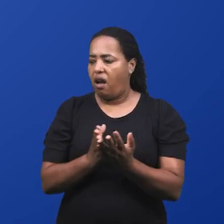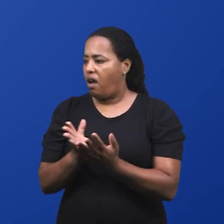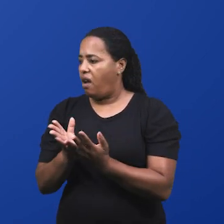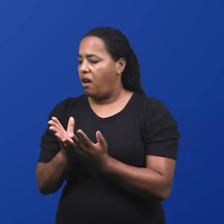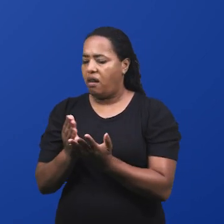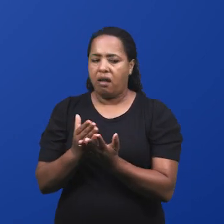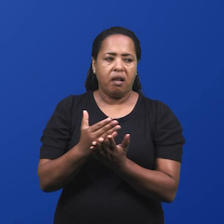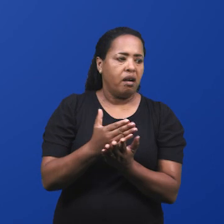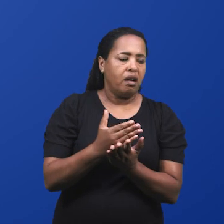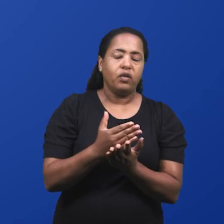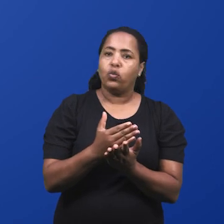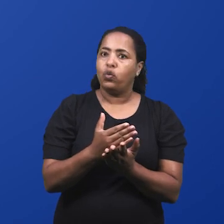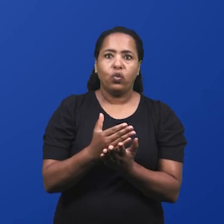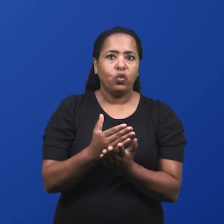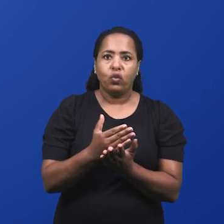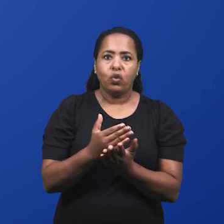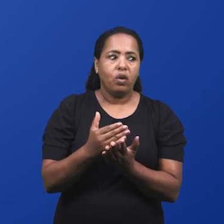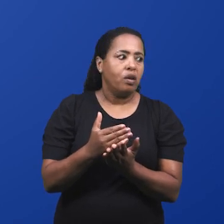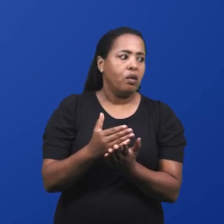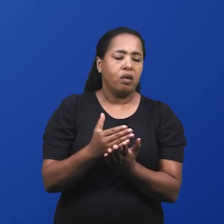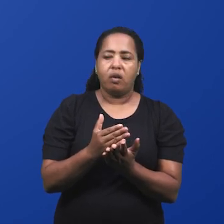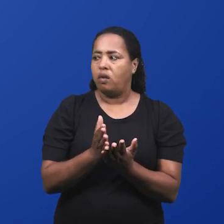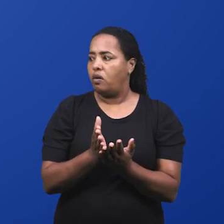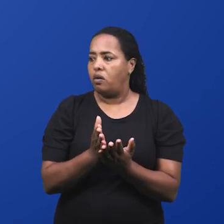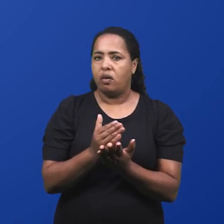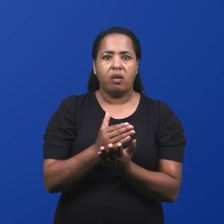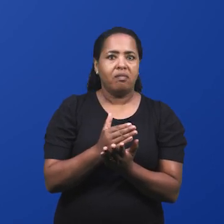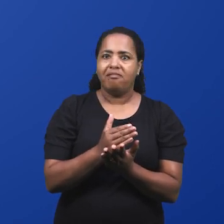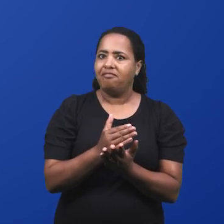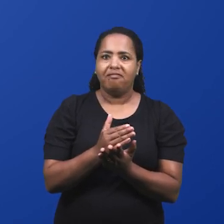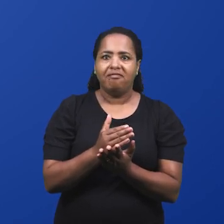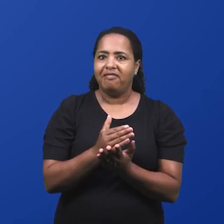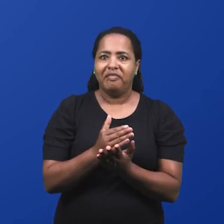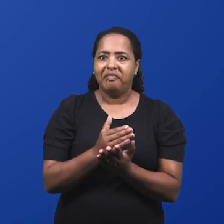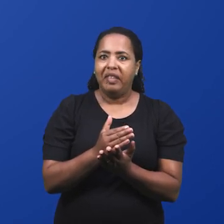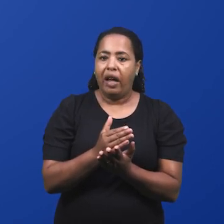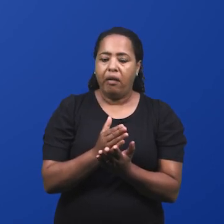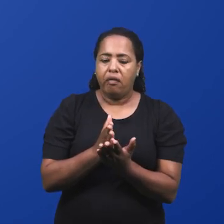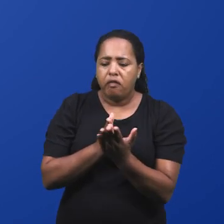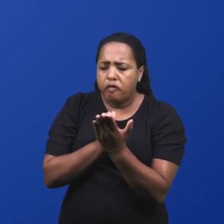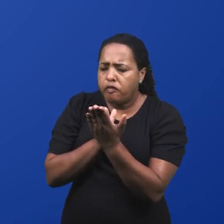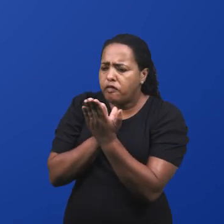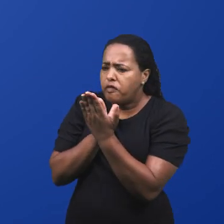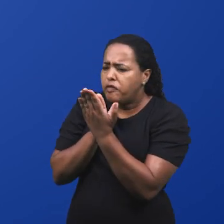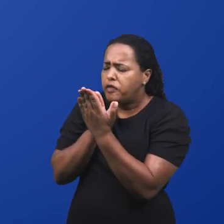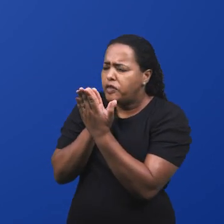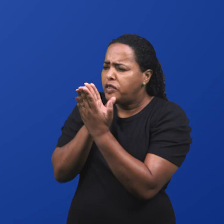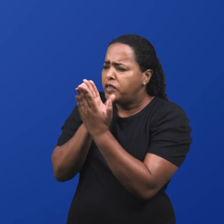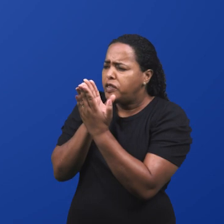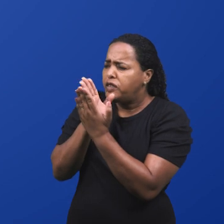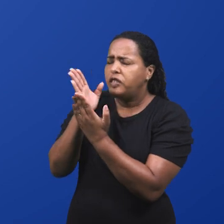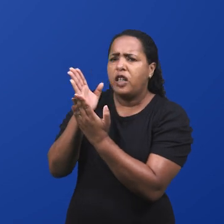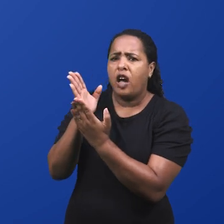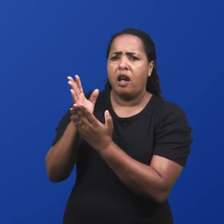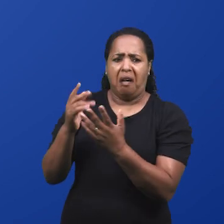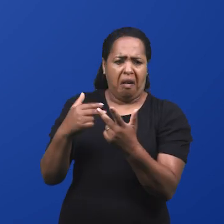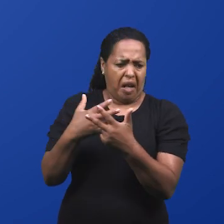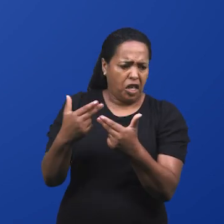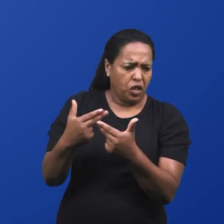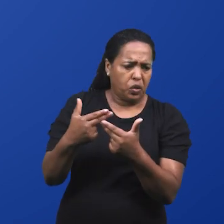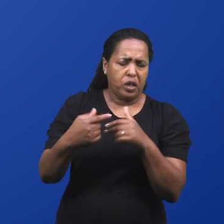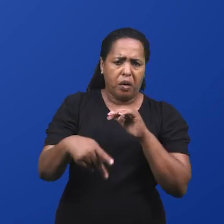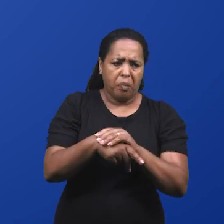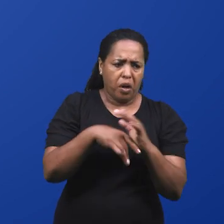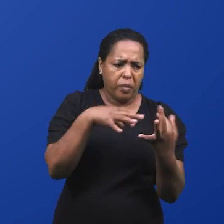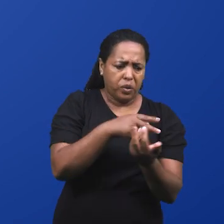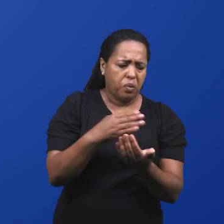direita nem para a esquerda, ou seja, nós não devemos olhar nem para a direita nem para a esquerda, não devemos olhar para as coisas deste mundo, mas